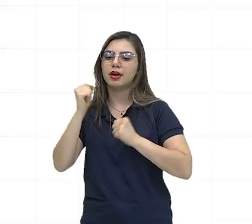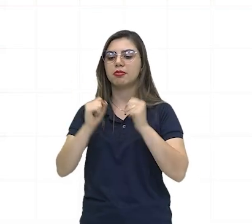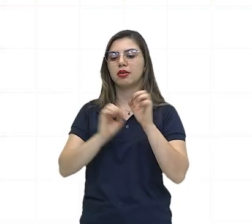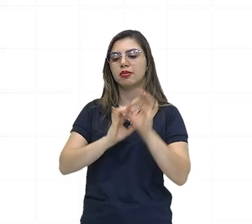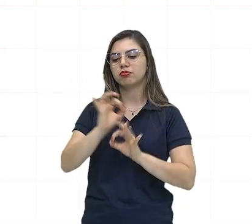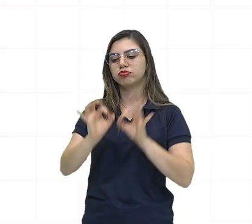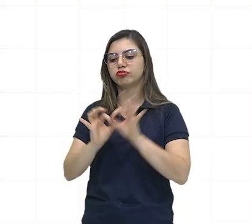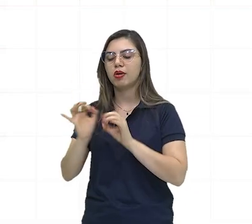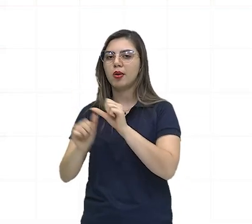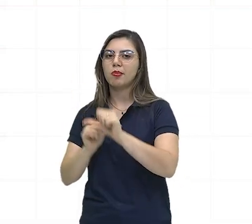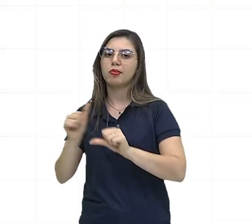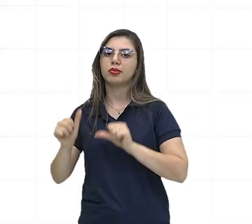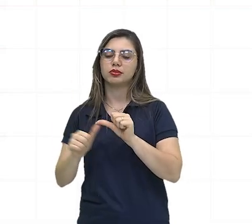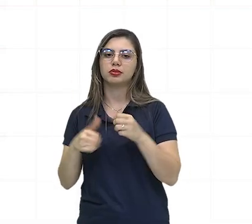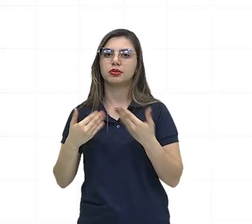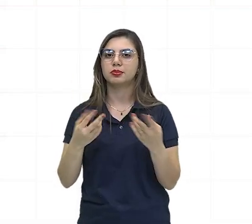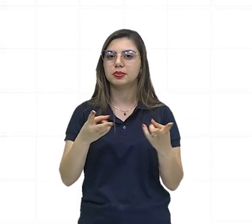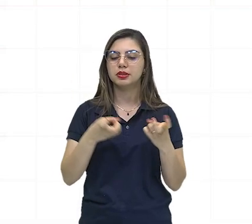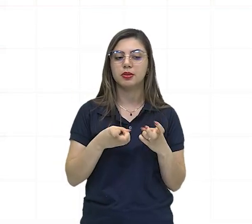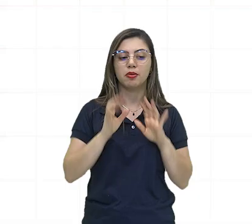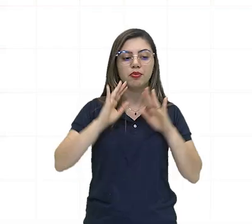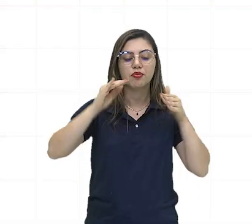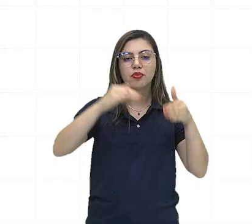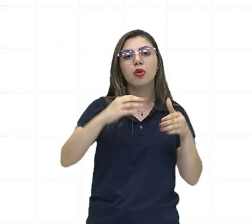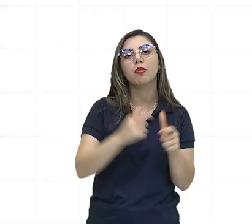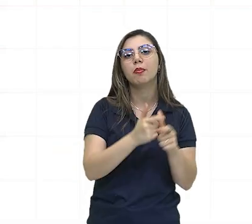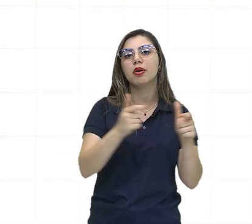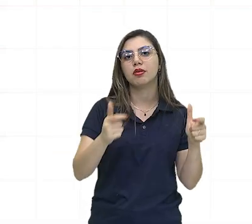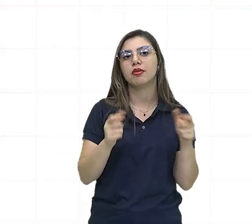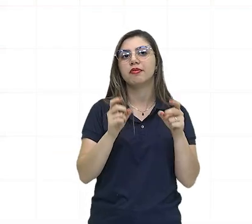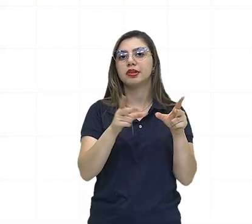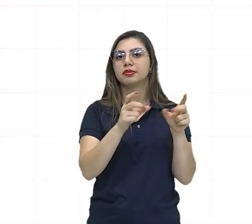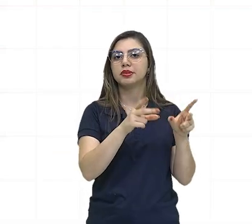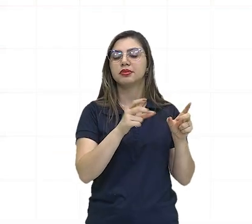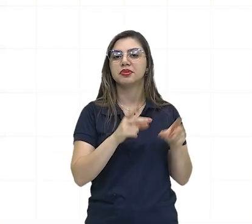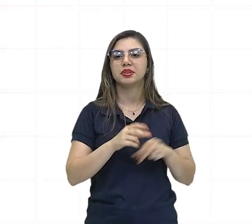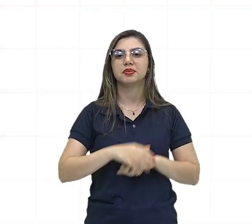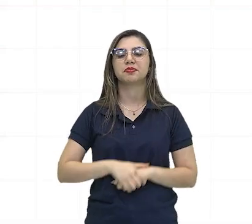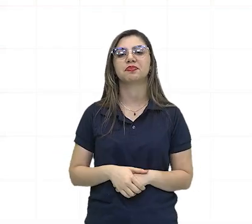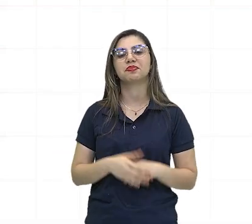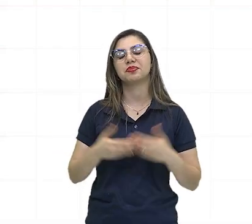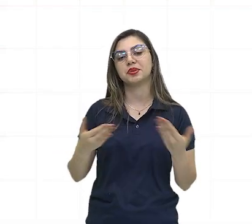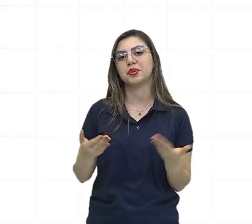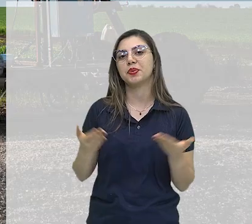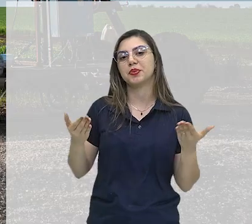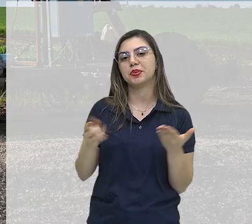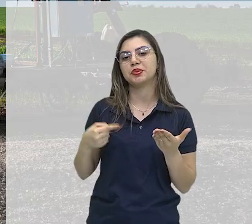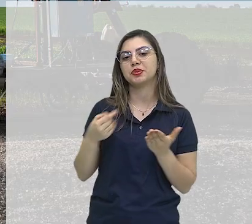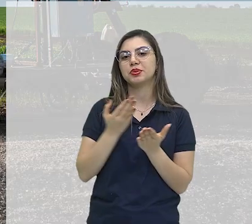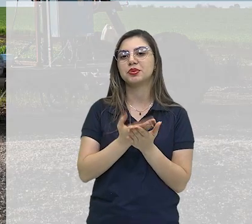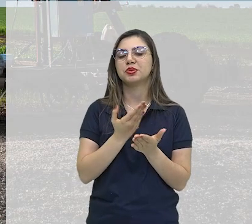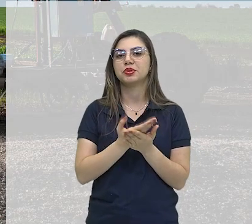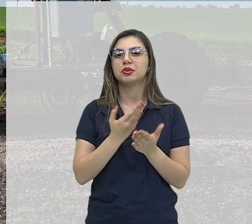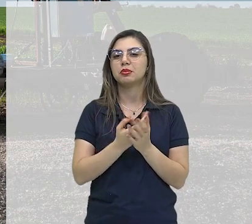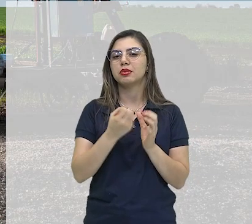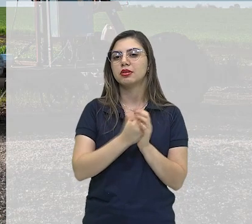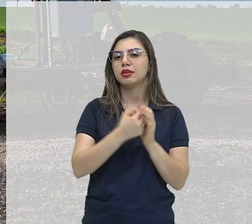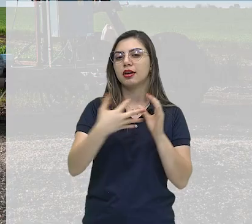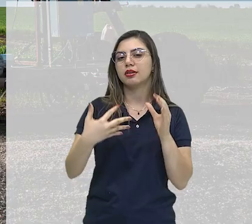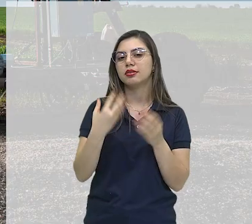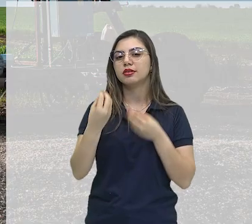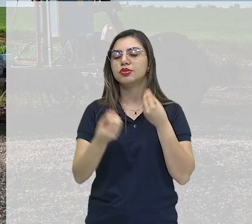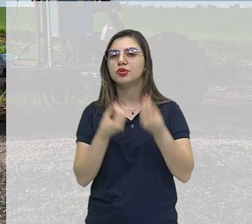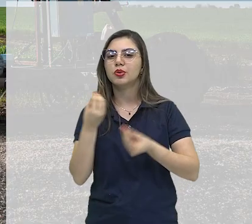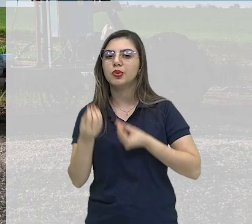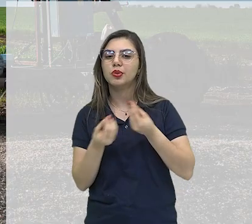da produção ela é voltada para o mercado externo. Bem, turmas, aqui nós verificamos as características, como